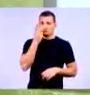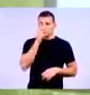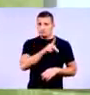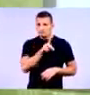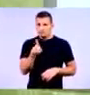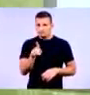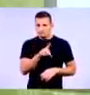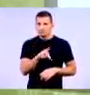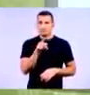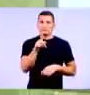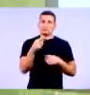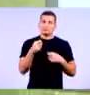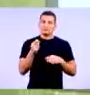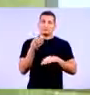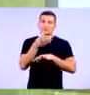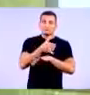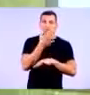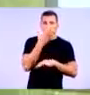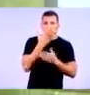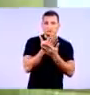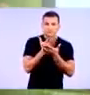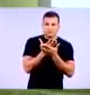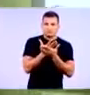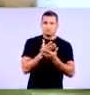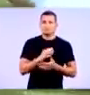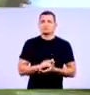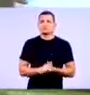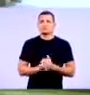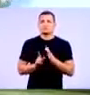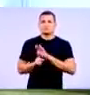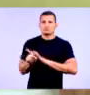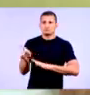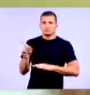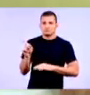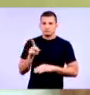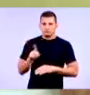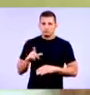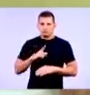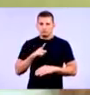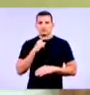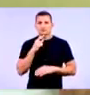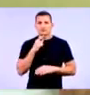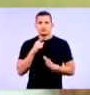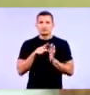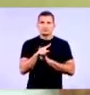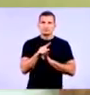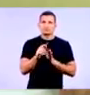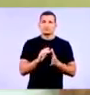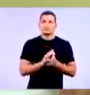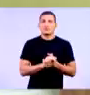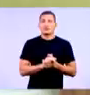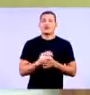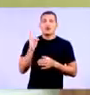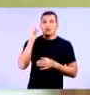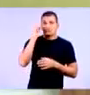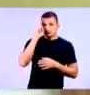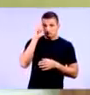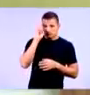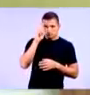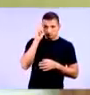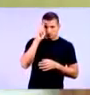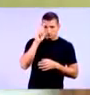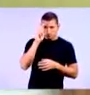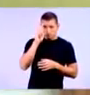ir assistir a aula em algum momento. Alguma consideração, professora Sara? Professora, vale lembrar, né, que a